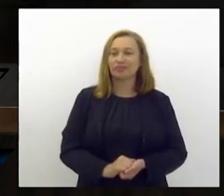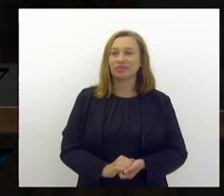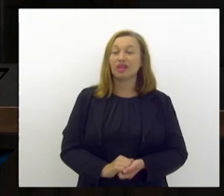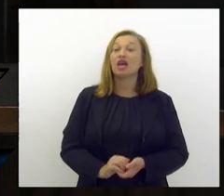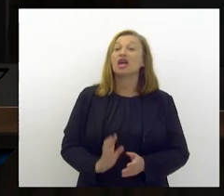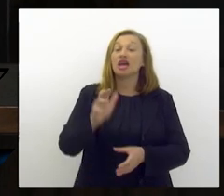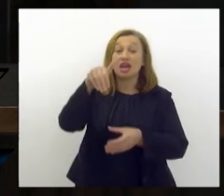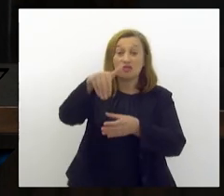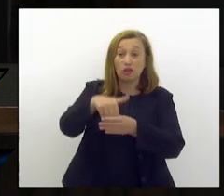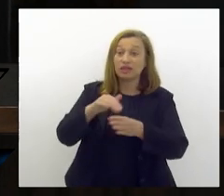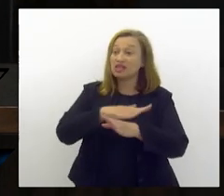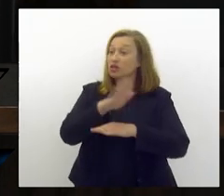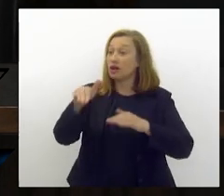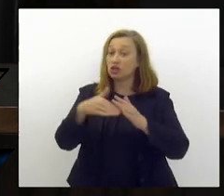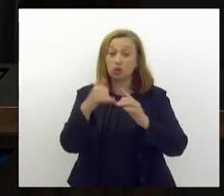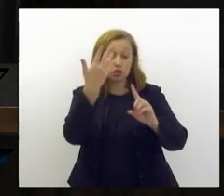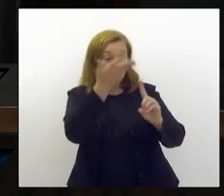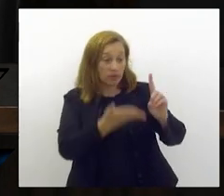Em votação,